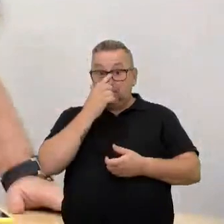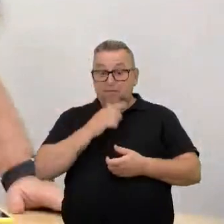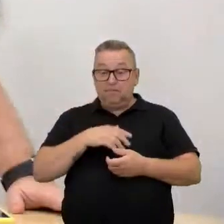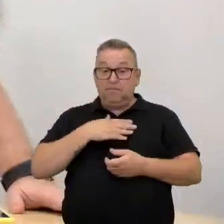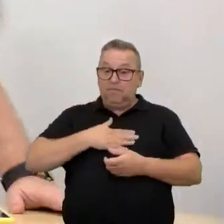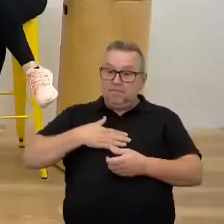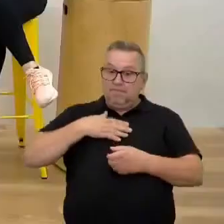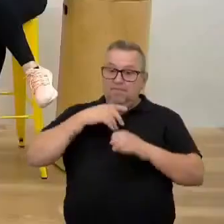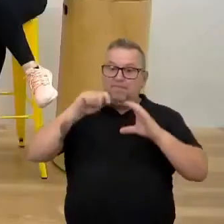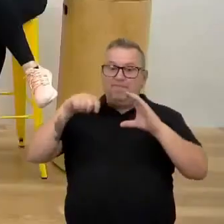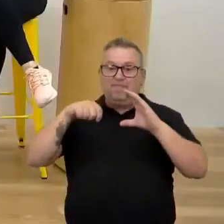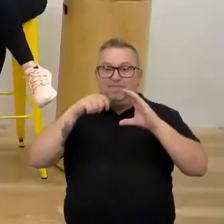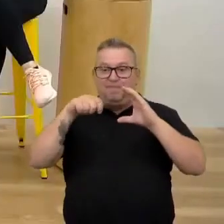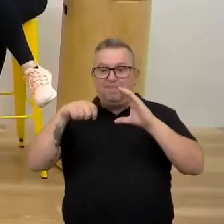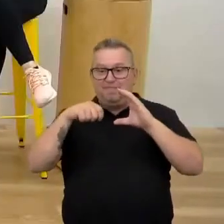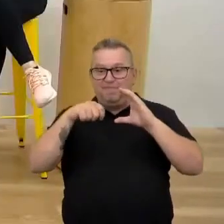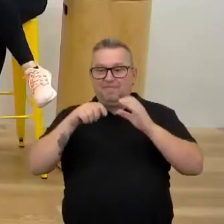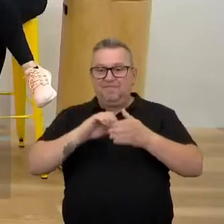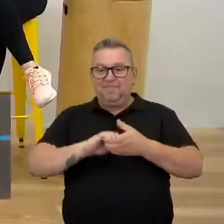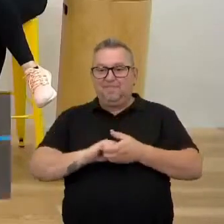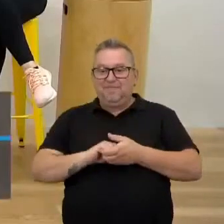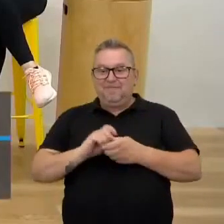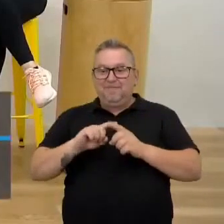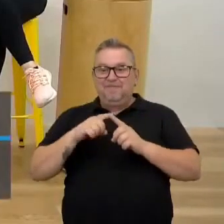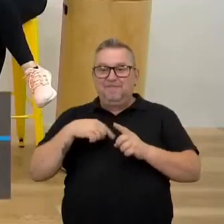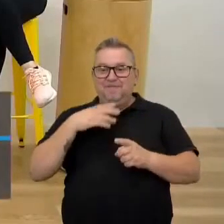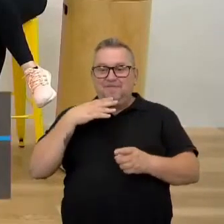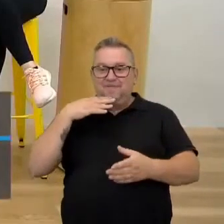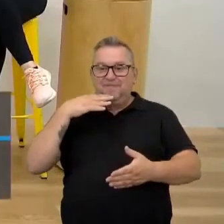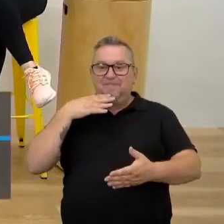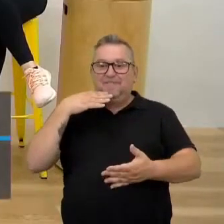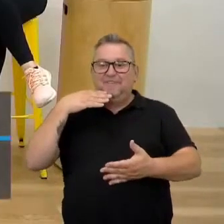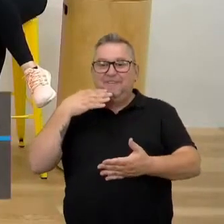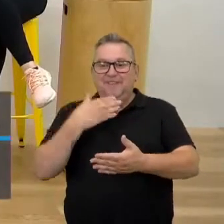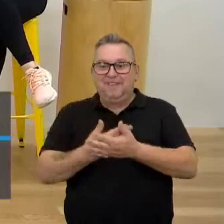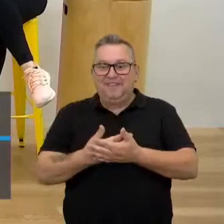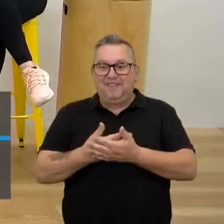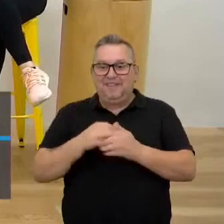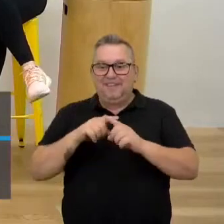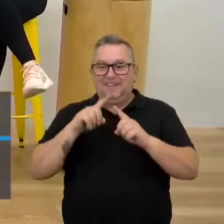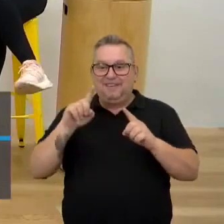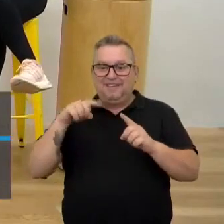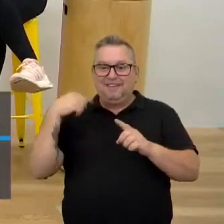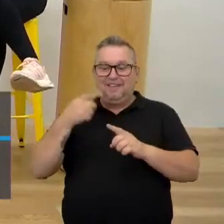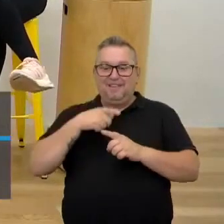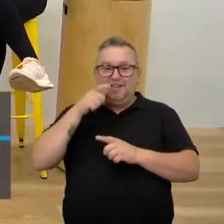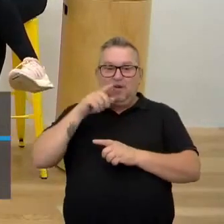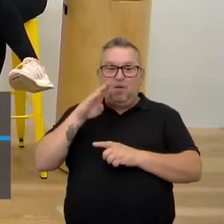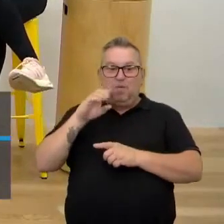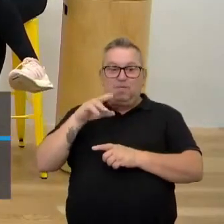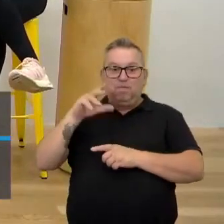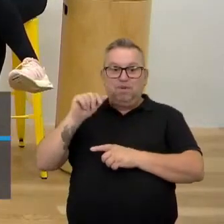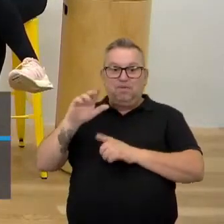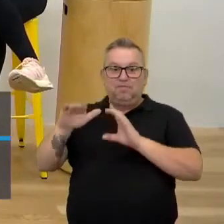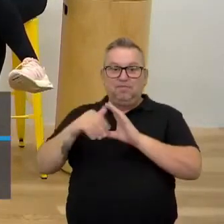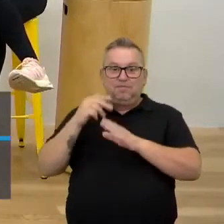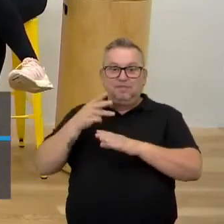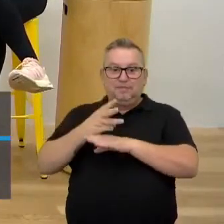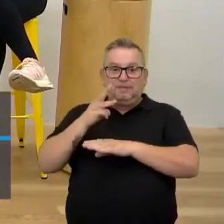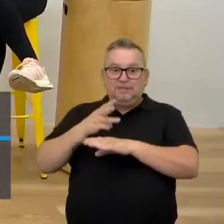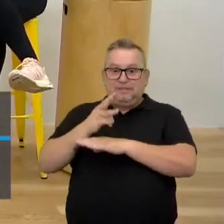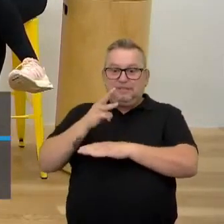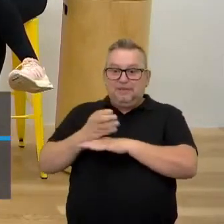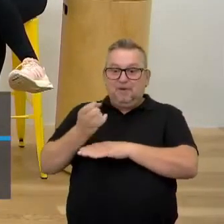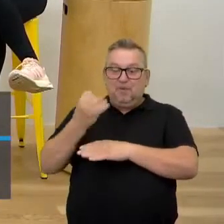Gostou do vídeo? Nossa, eu fiquei abismada com a empolgação do nosso querido Boca. Nossa, ele mandou vários WhatsApp aqui, tive que